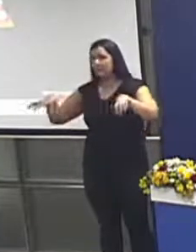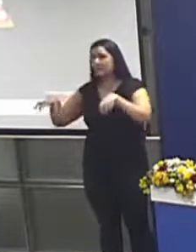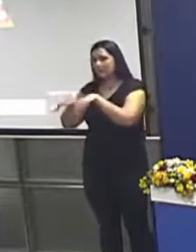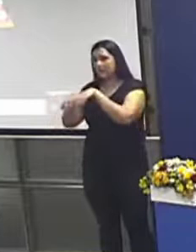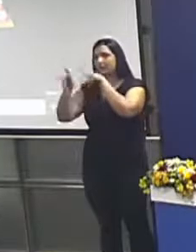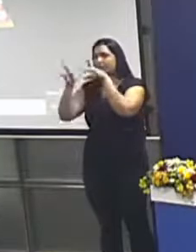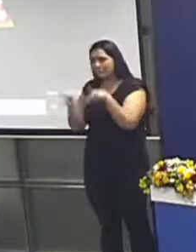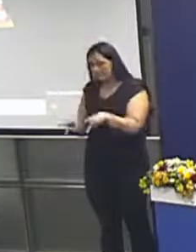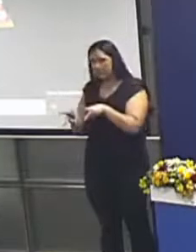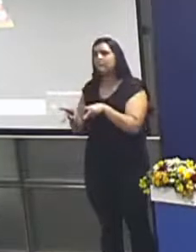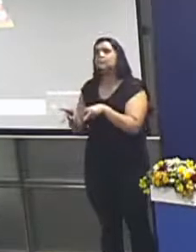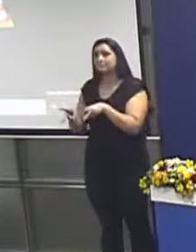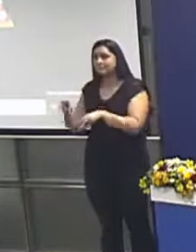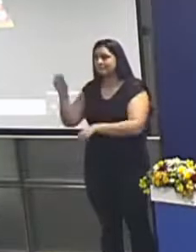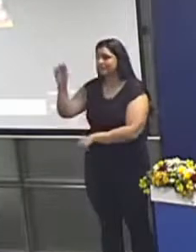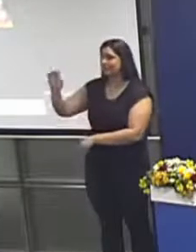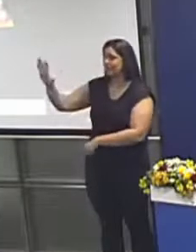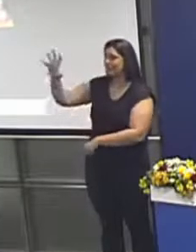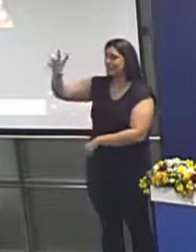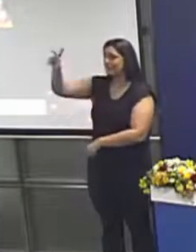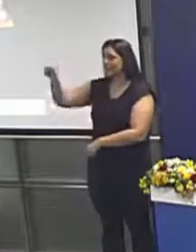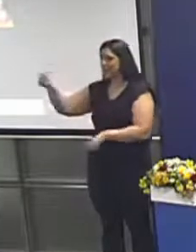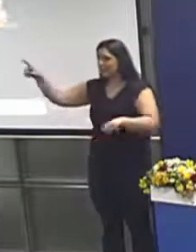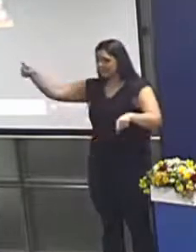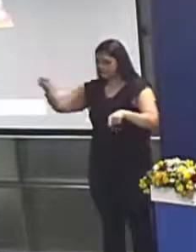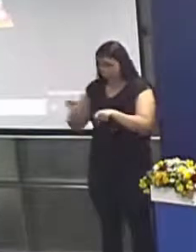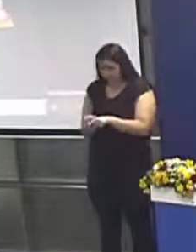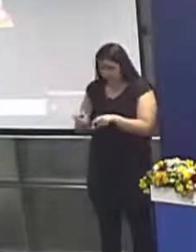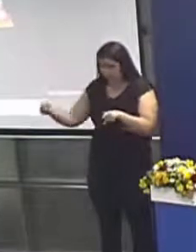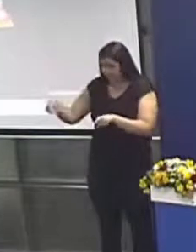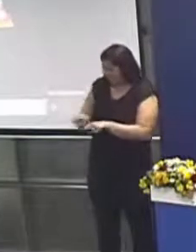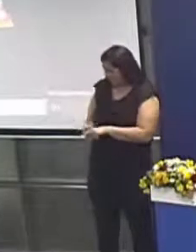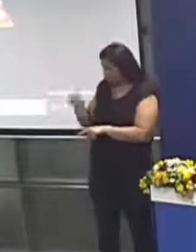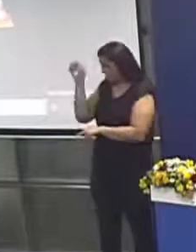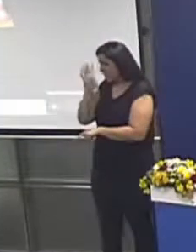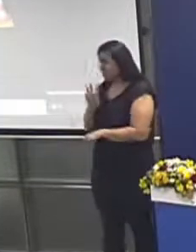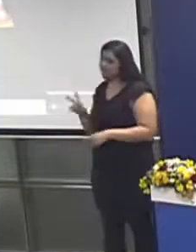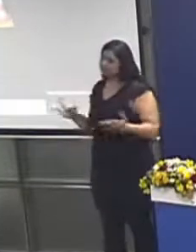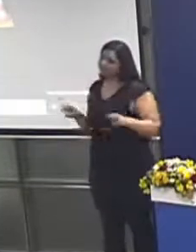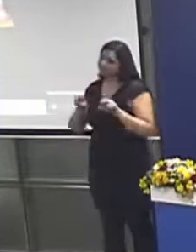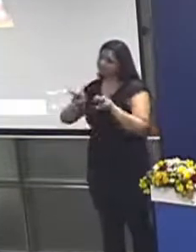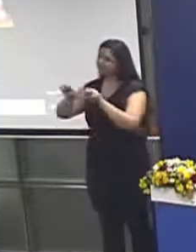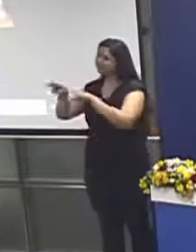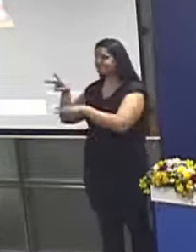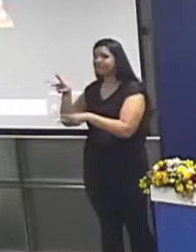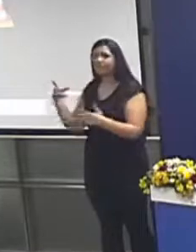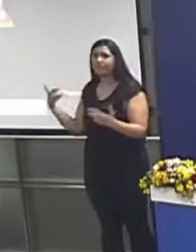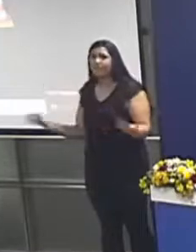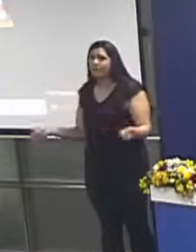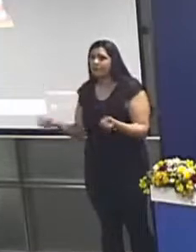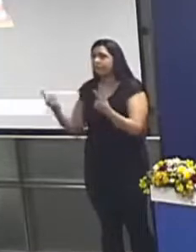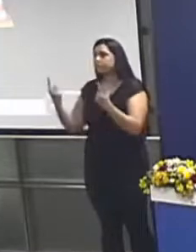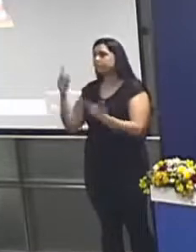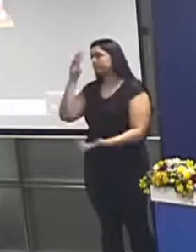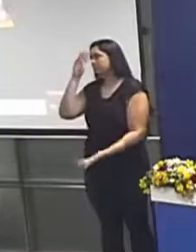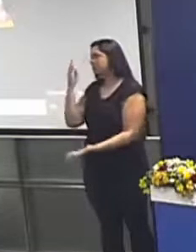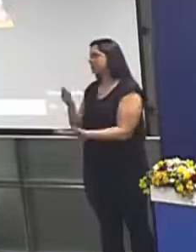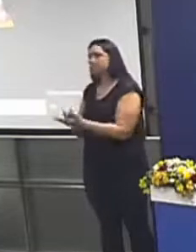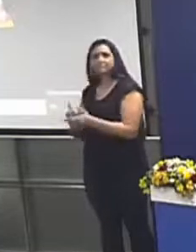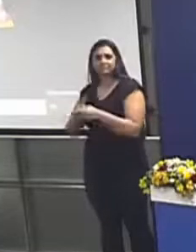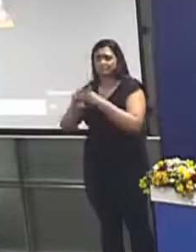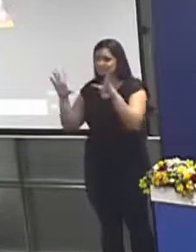mesma cidade. Europa e África no mesmo lugar, coisas do Brasil, difícil de acreditar. Sem democracia,